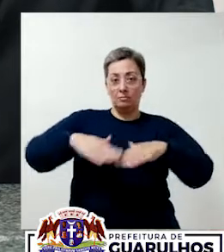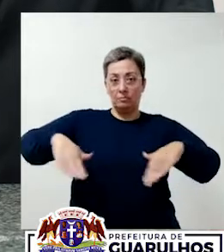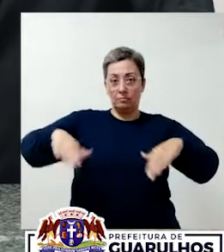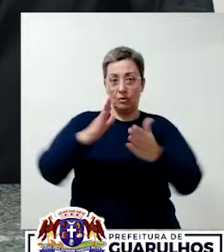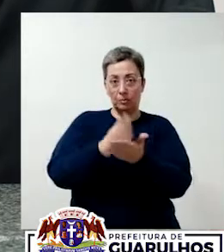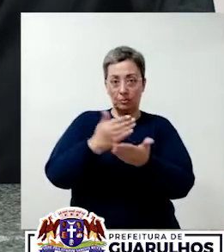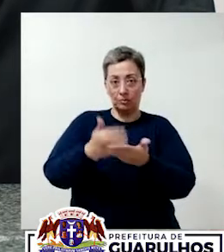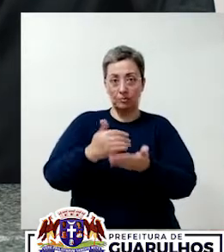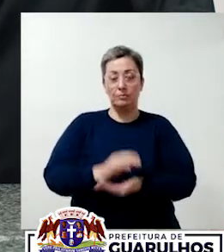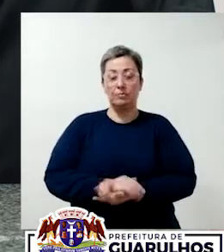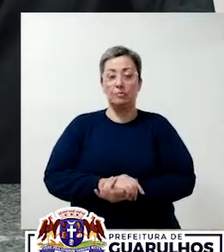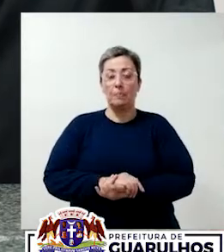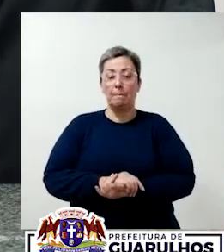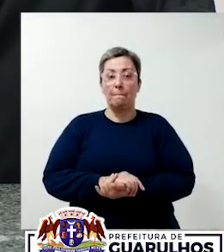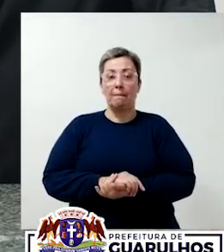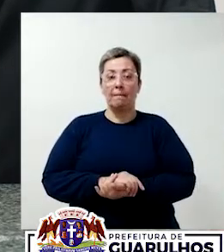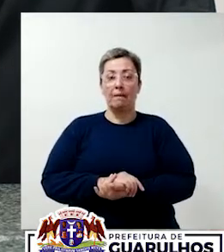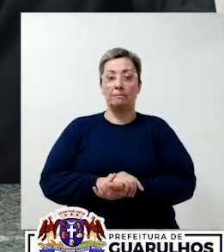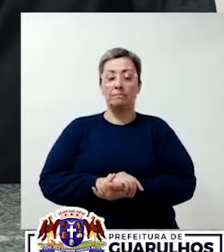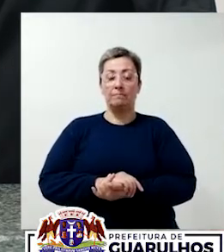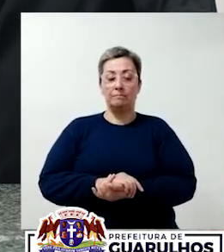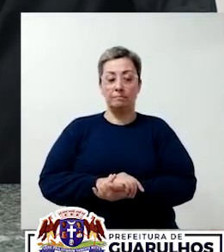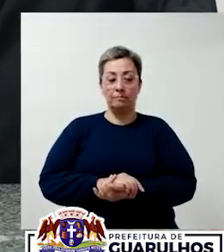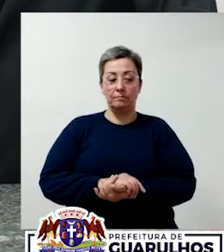bolo, vai dar leveza na sua massa.